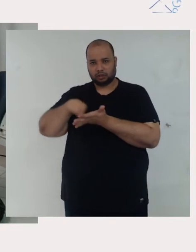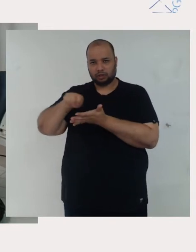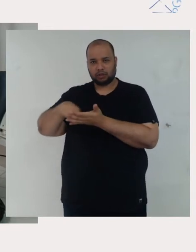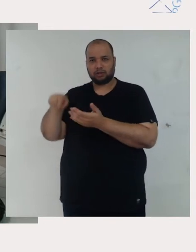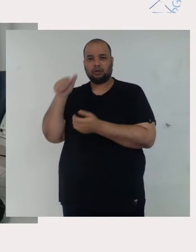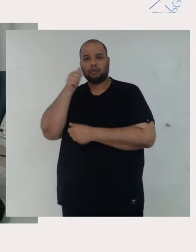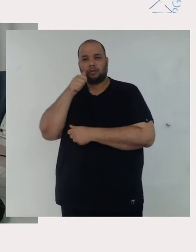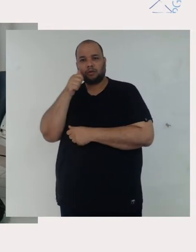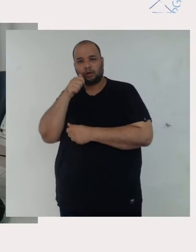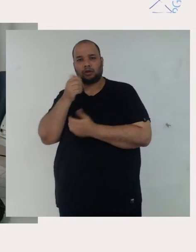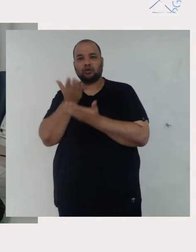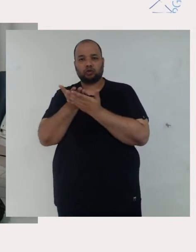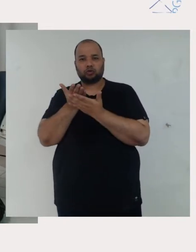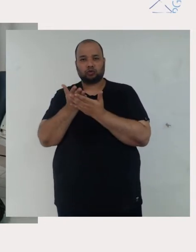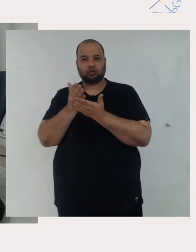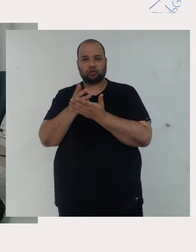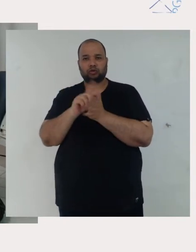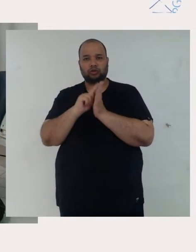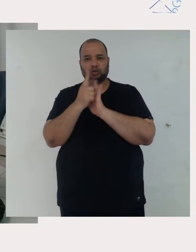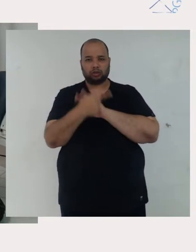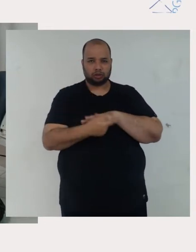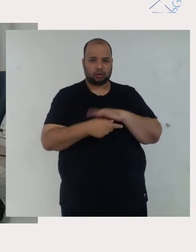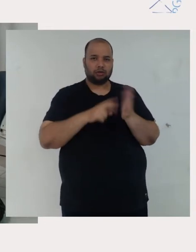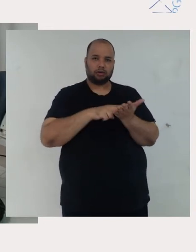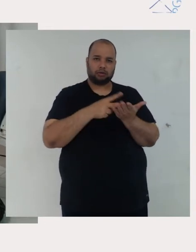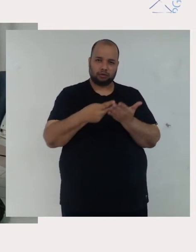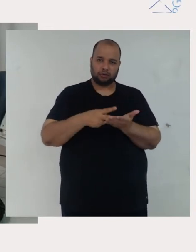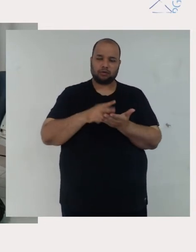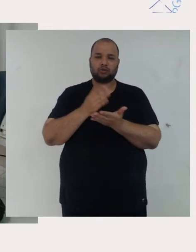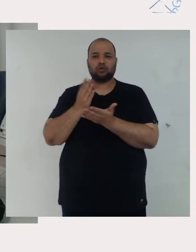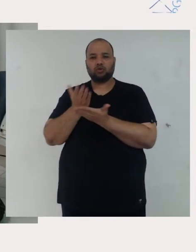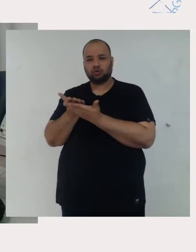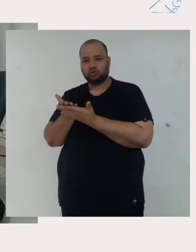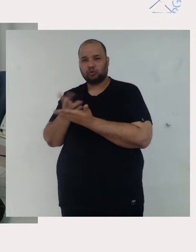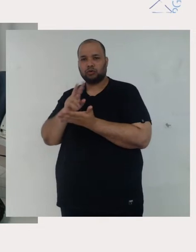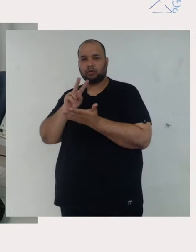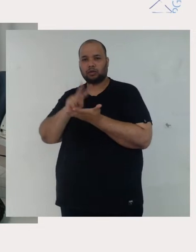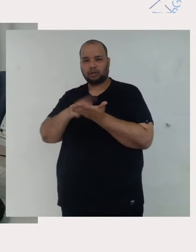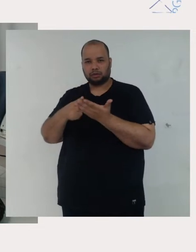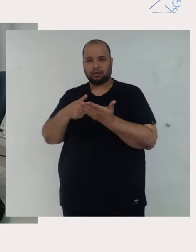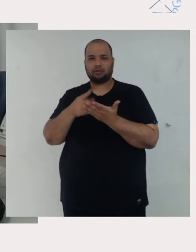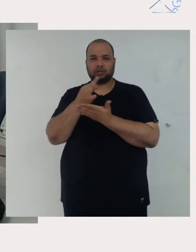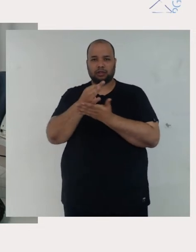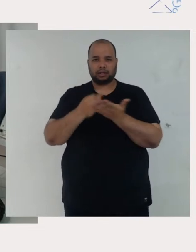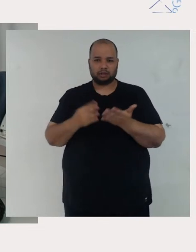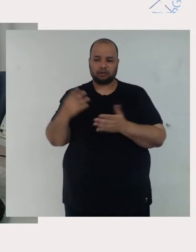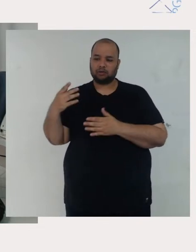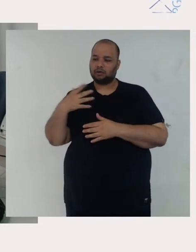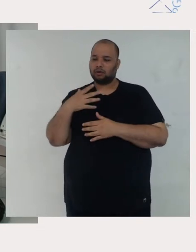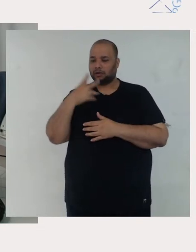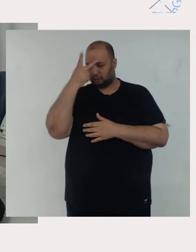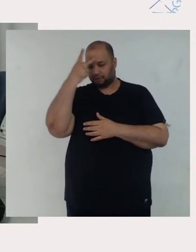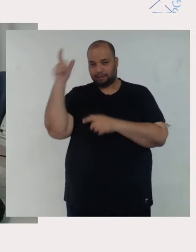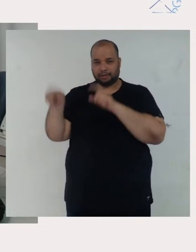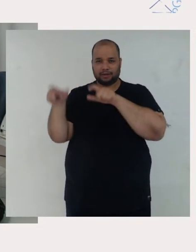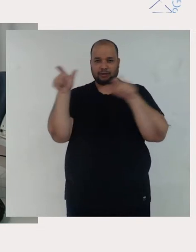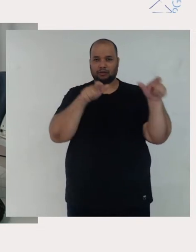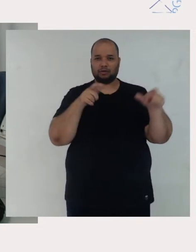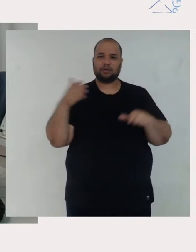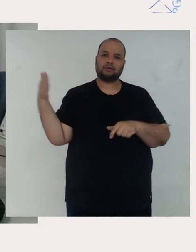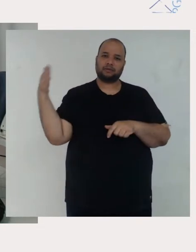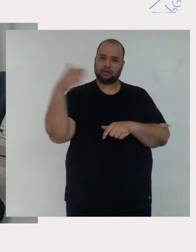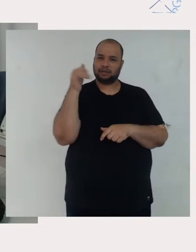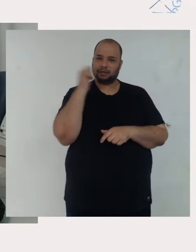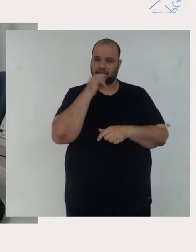Mulheres, Estudo de Gênero e Tradução, Estudo e Tradução de Textos de Viajantes Italianos no Brasil,